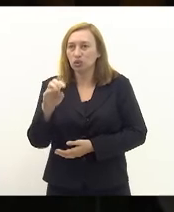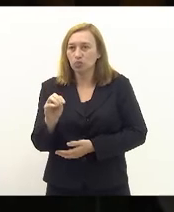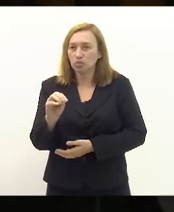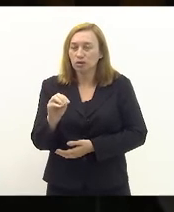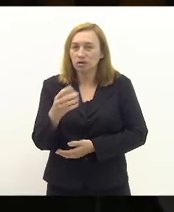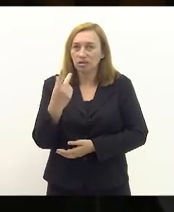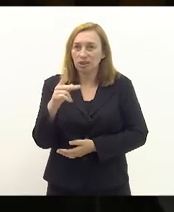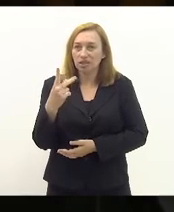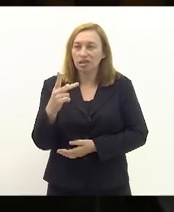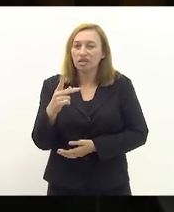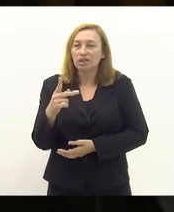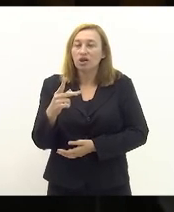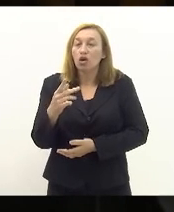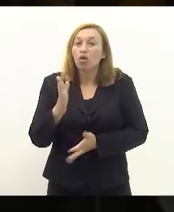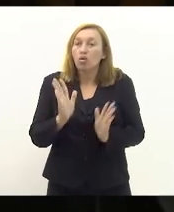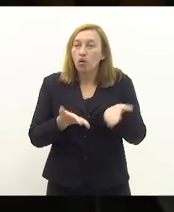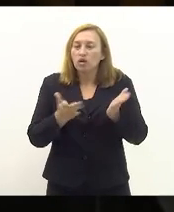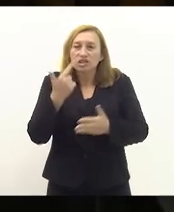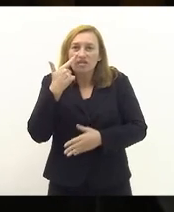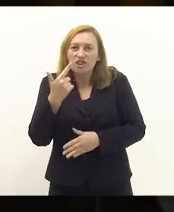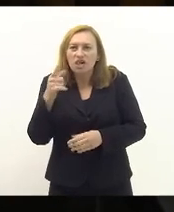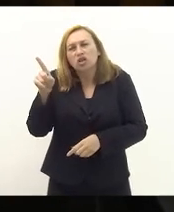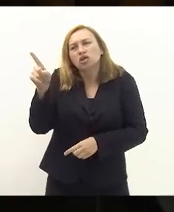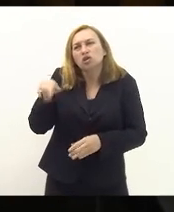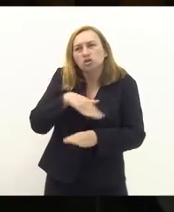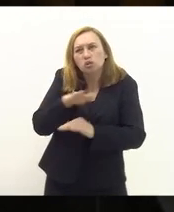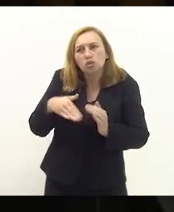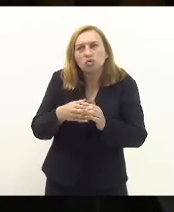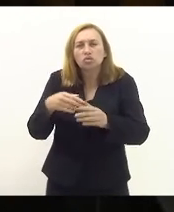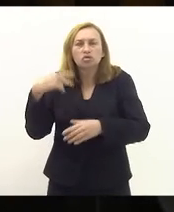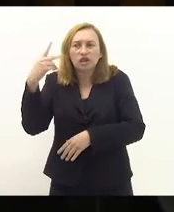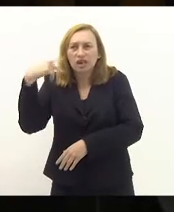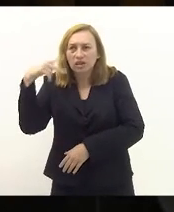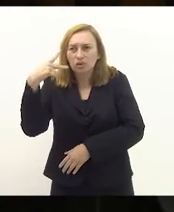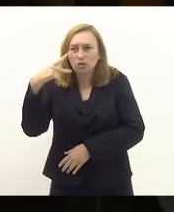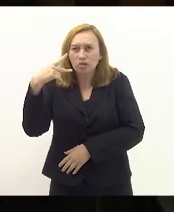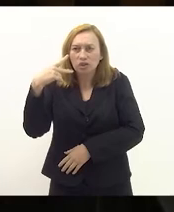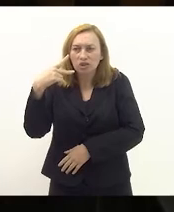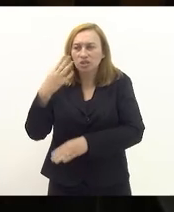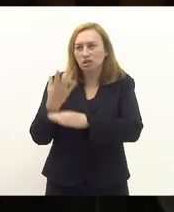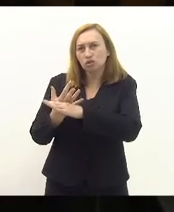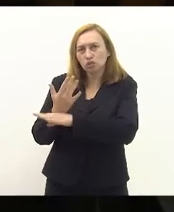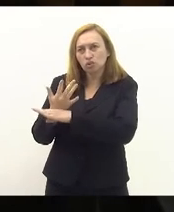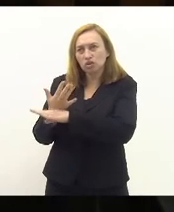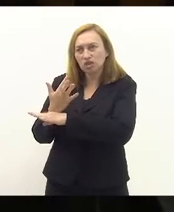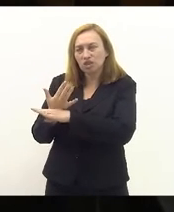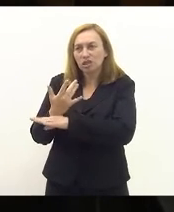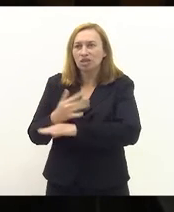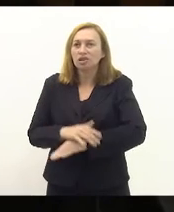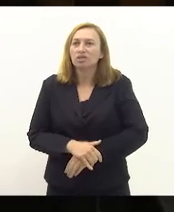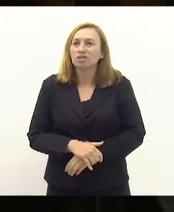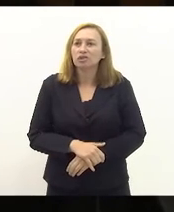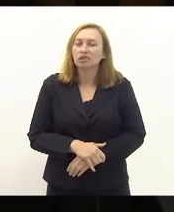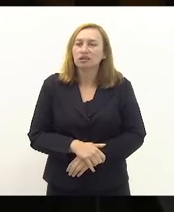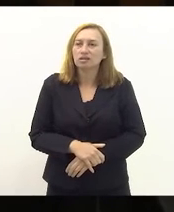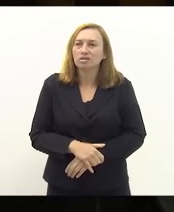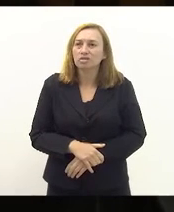se você ver todos os vereadores de Duque de Caxias